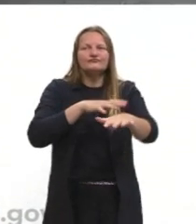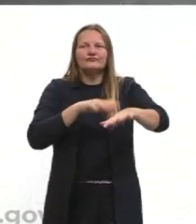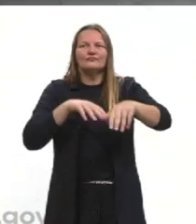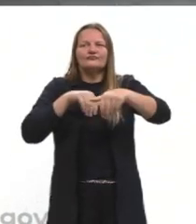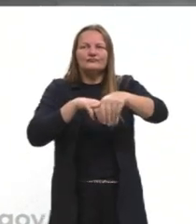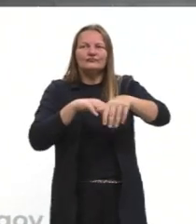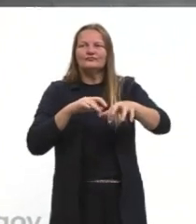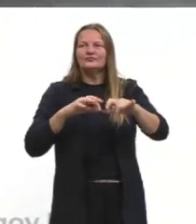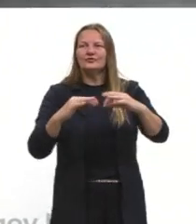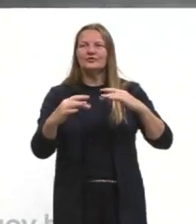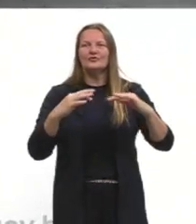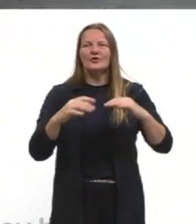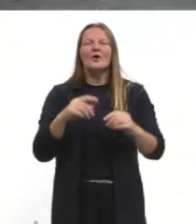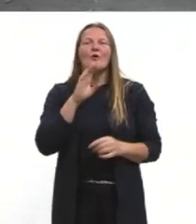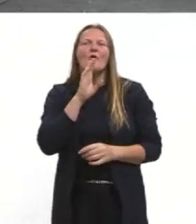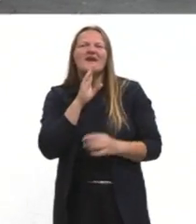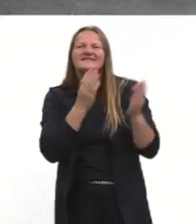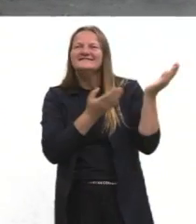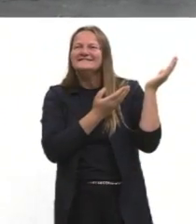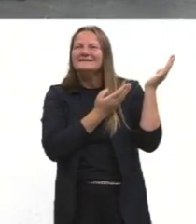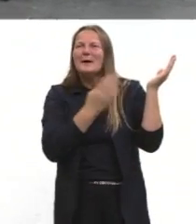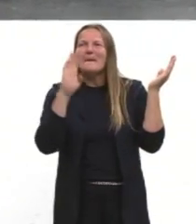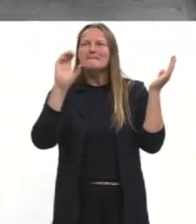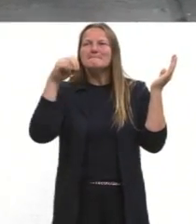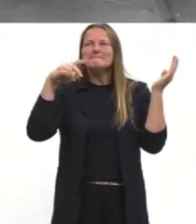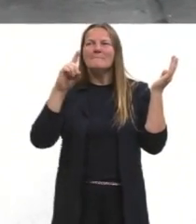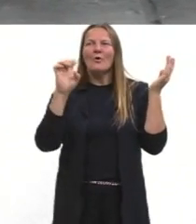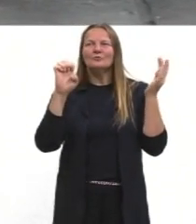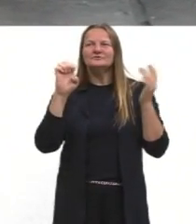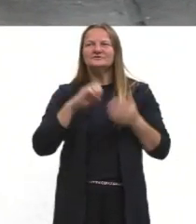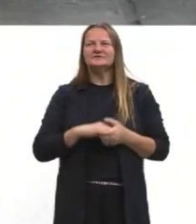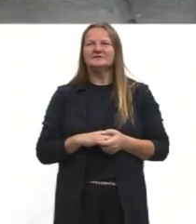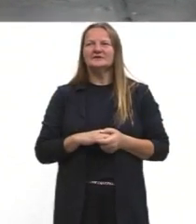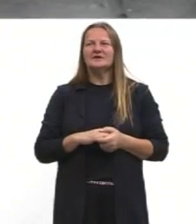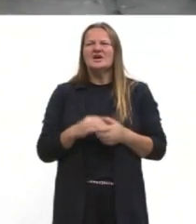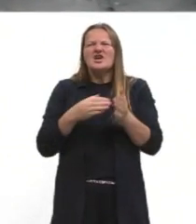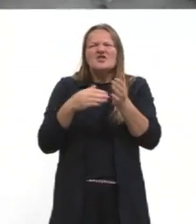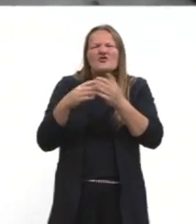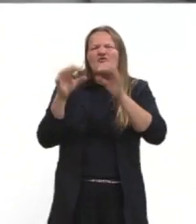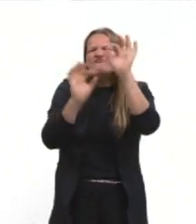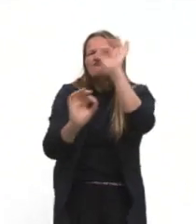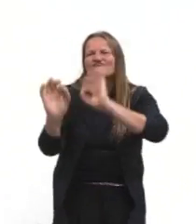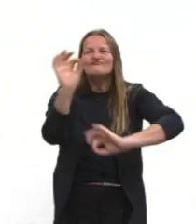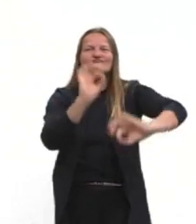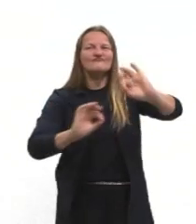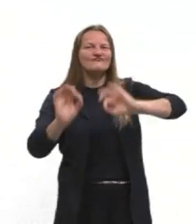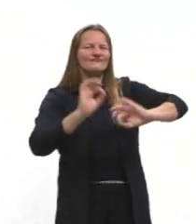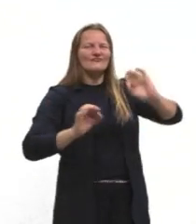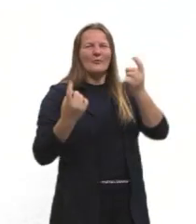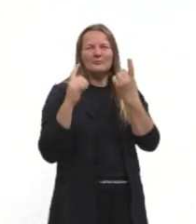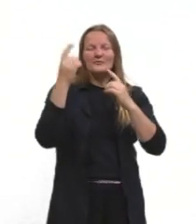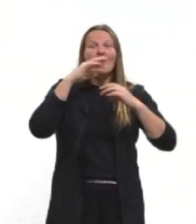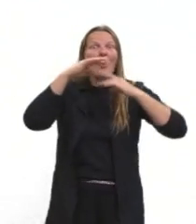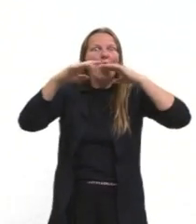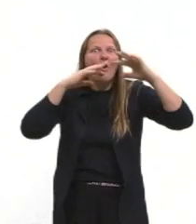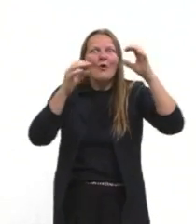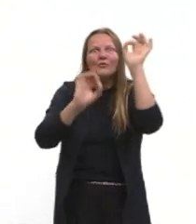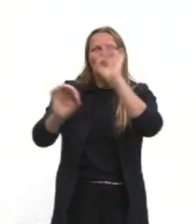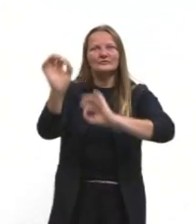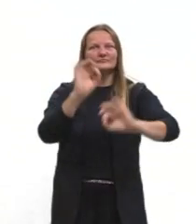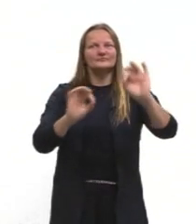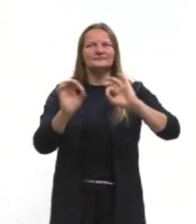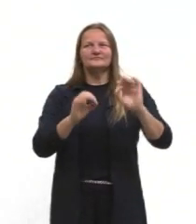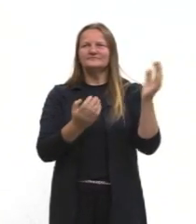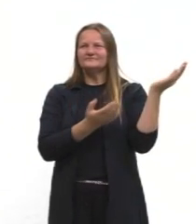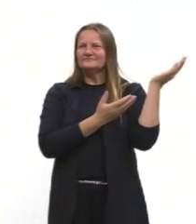a gente tem um bonde Olha que legal que esse bonde todo decorado todo carnavalesco e é